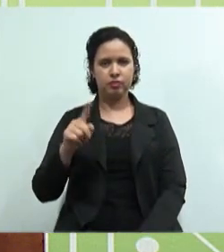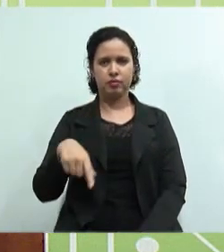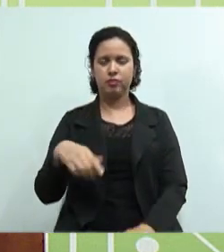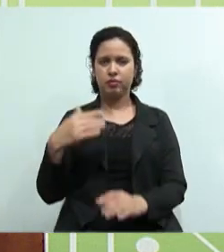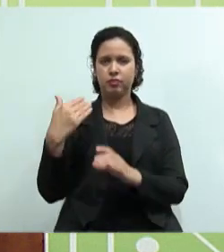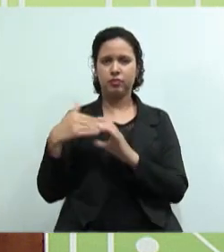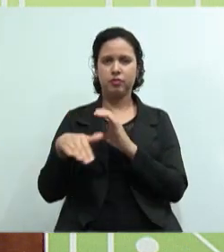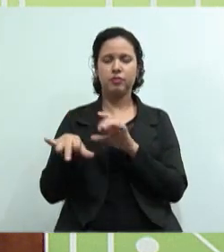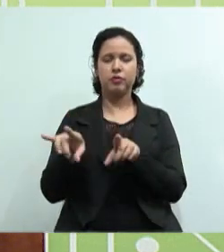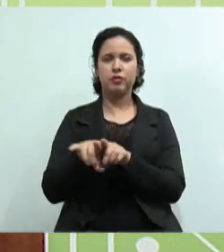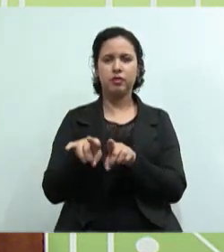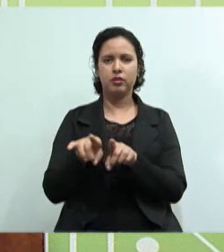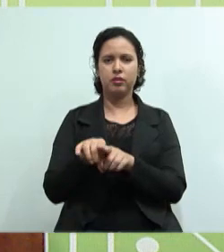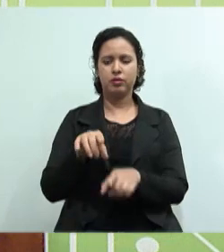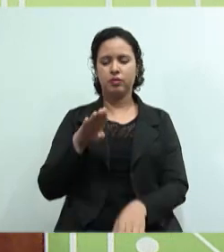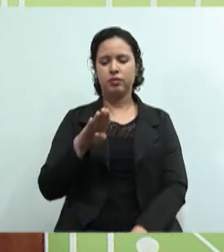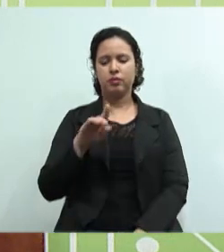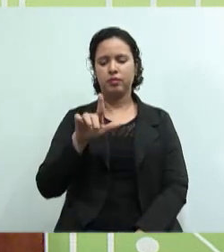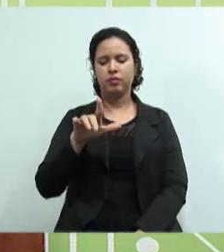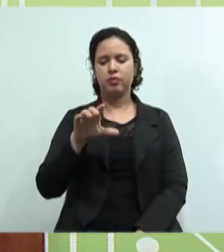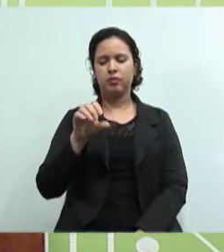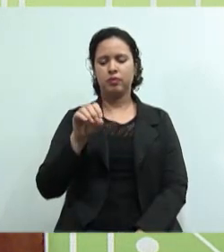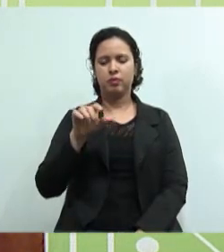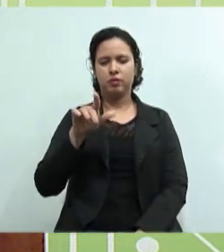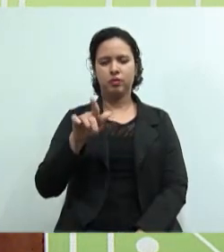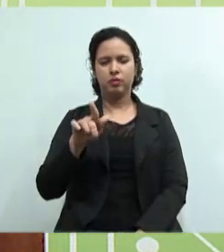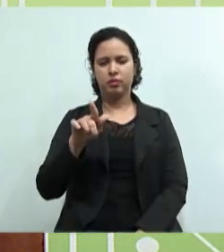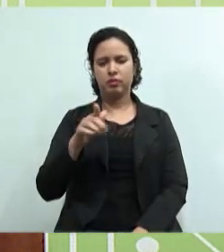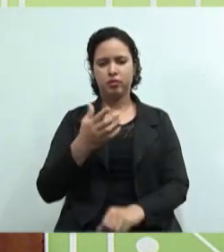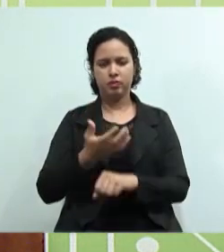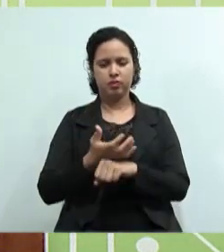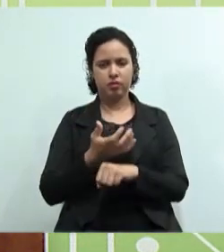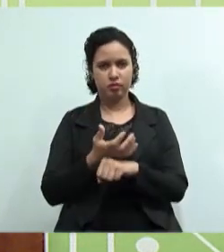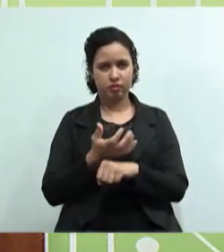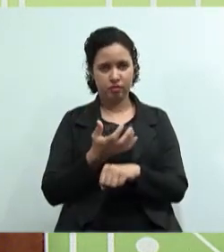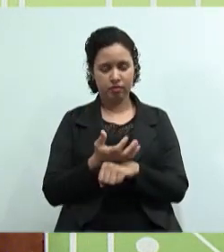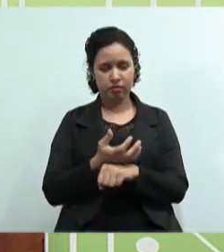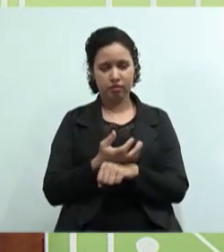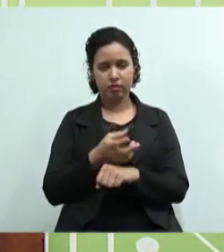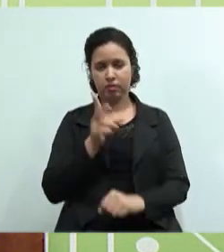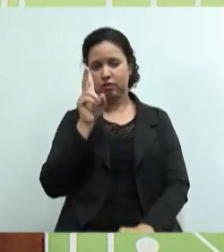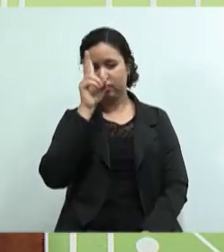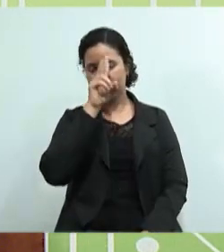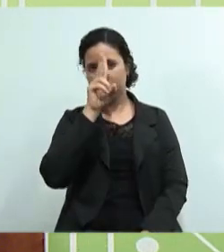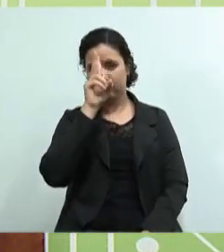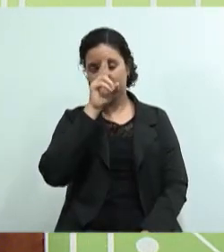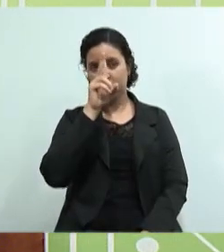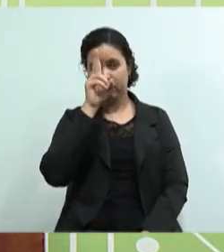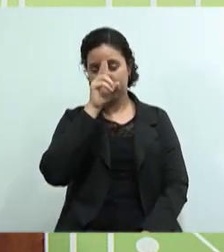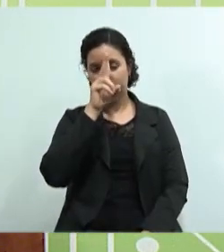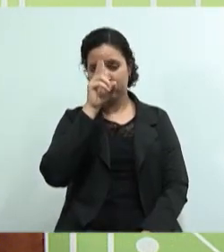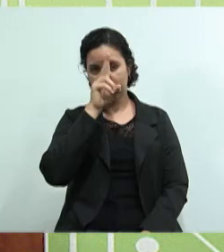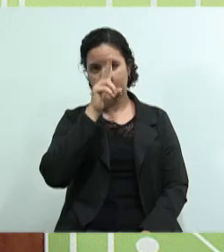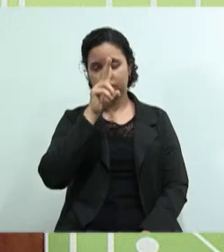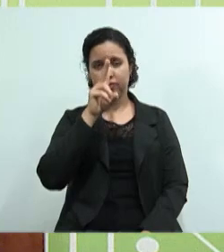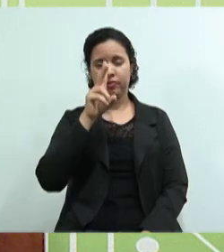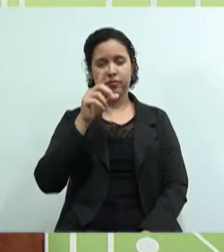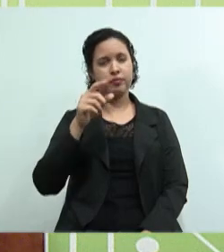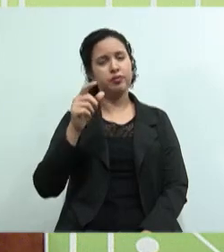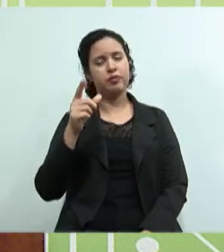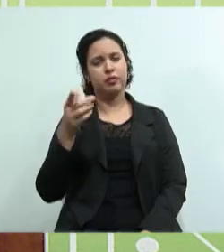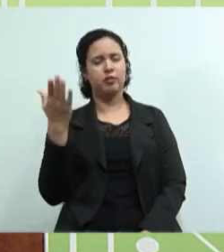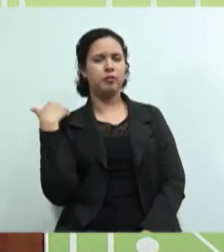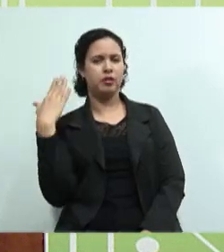e também lá no blog da nossa disciplina, né? Não sei se vocês se lembram, alunos, que eu ministrei a disciplina de contabilidade de